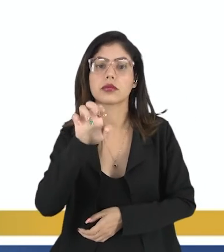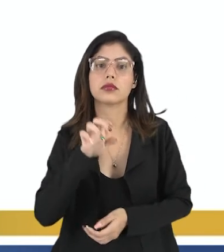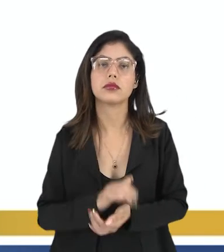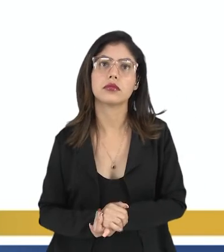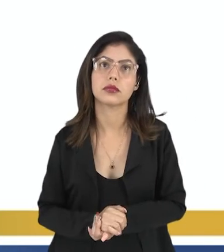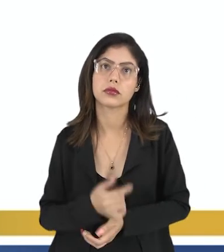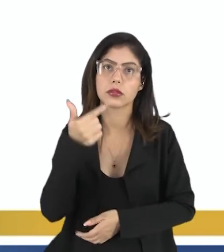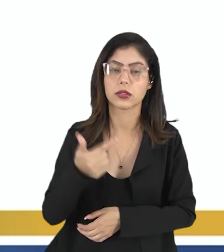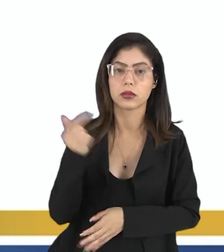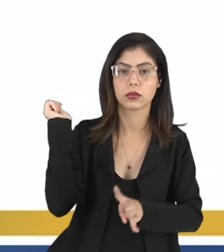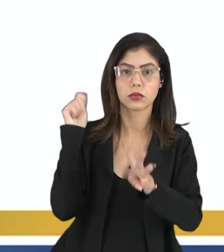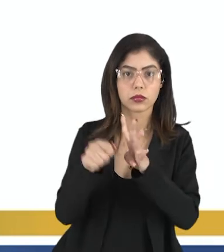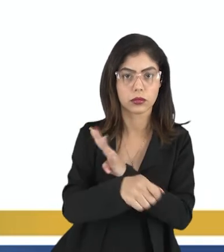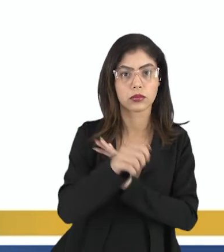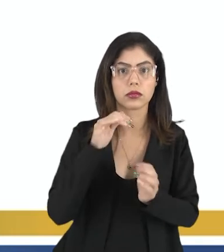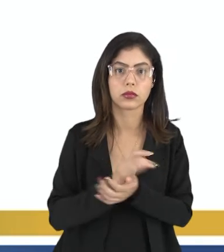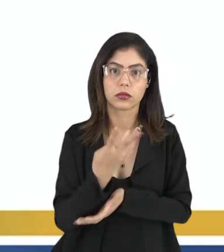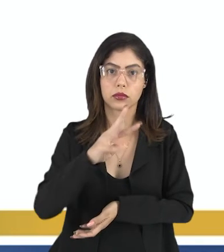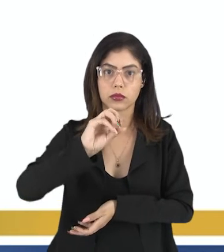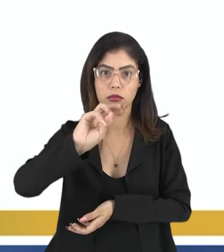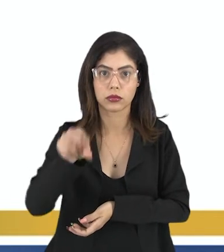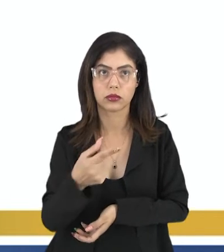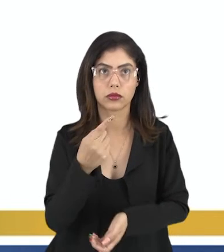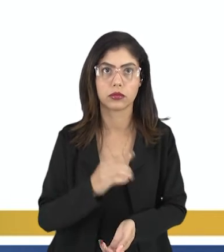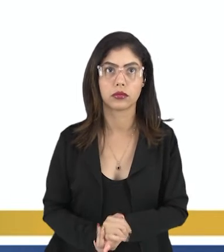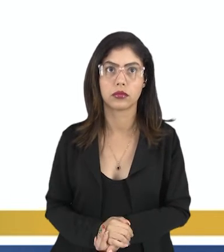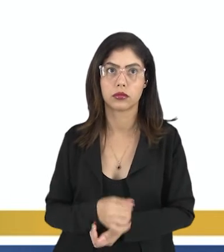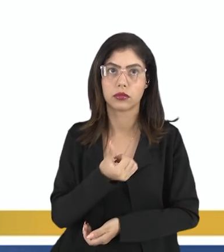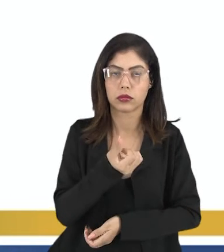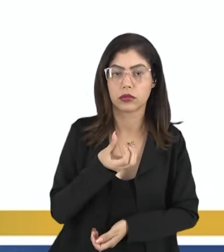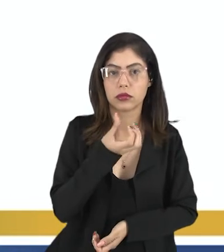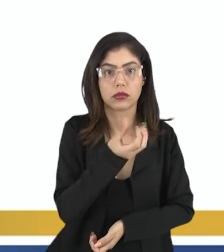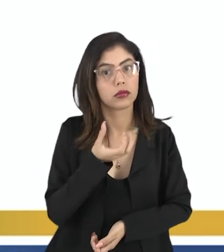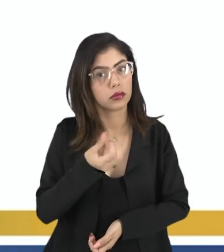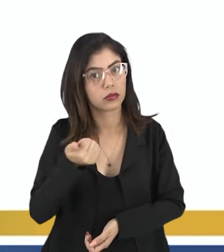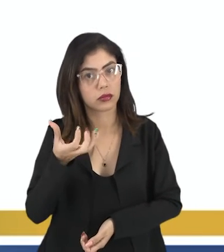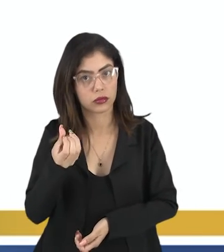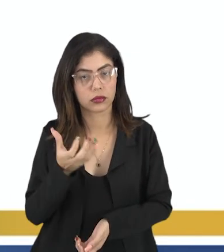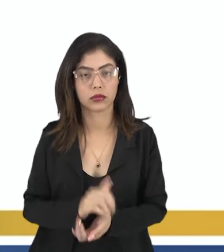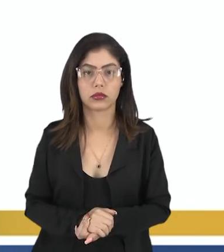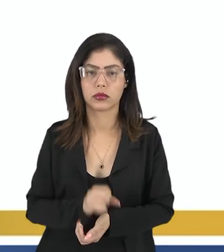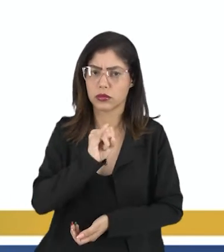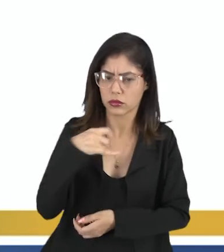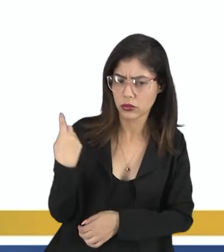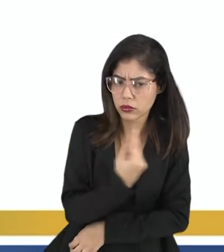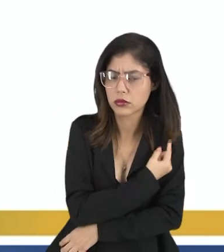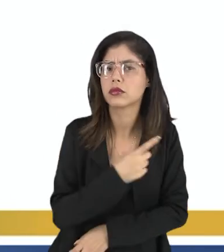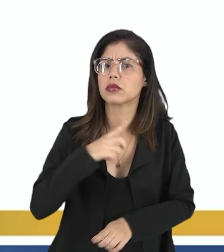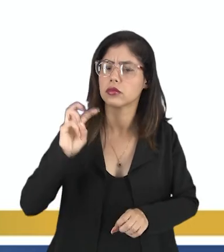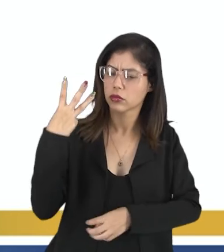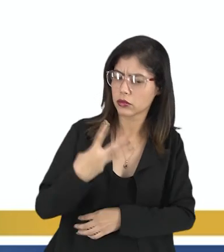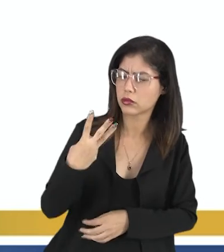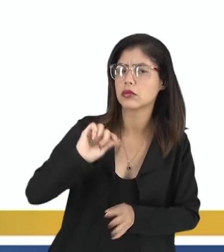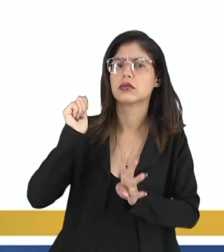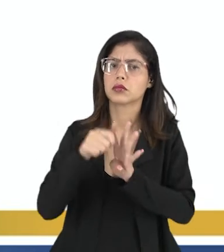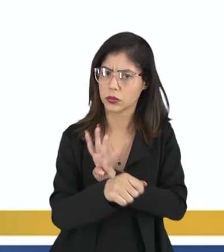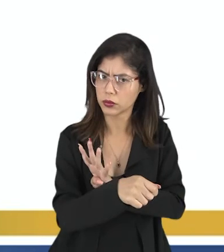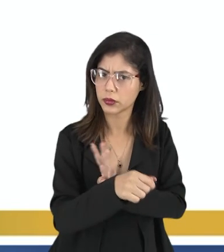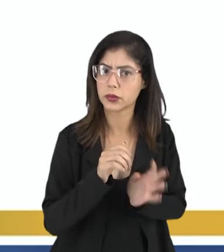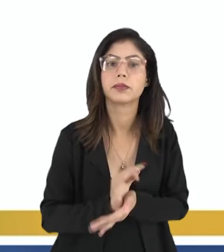no segundo mês de 41.616. E se nós tivermos um terceiro